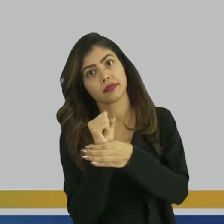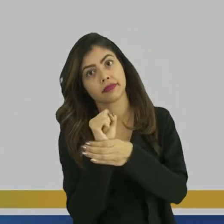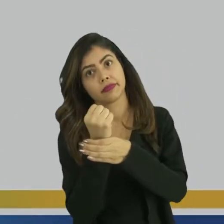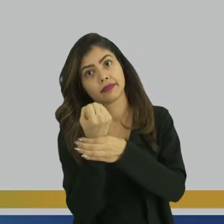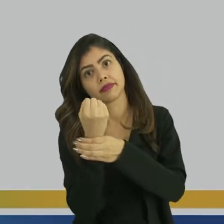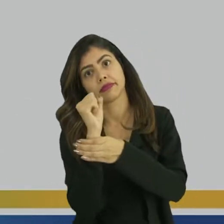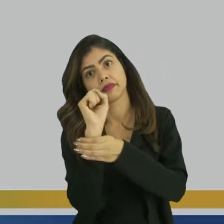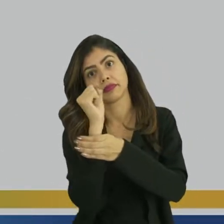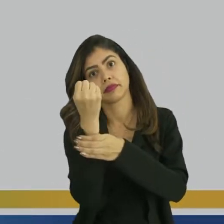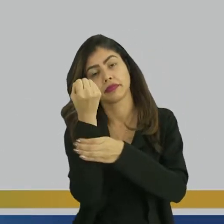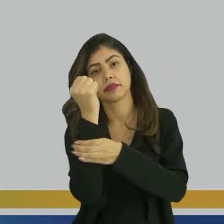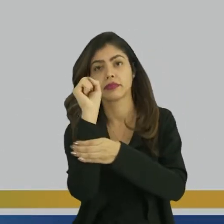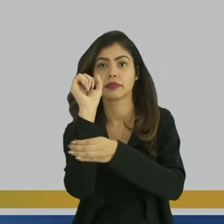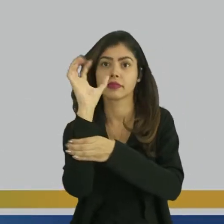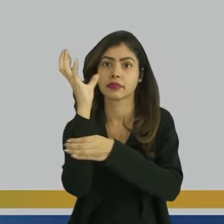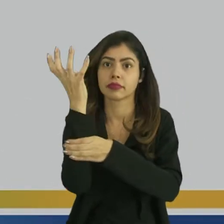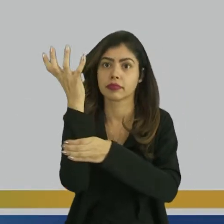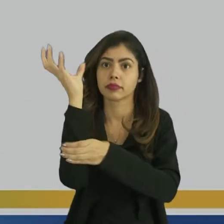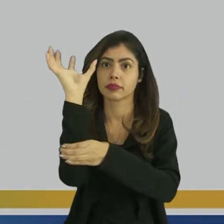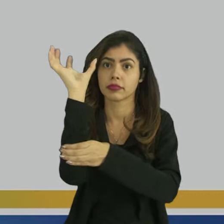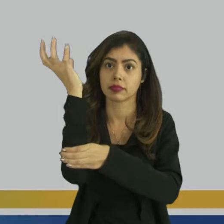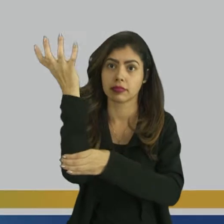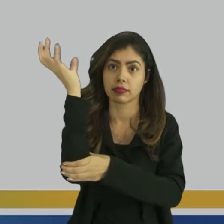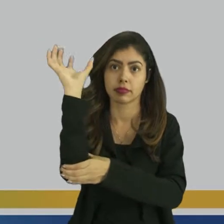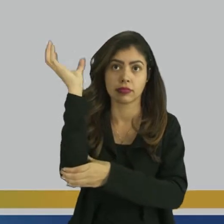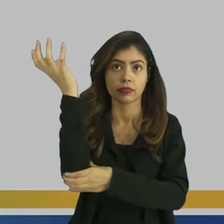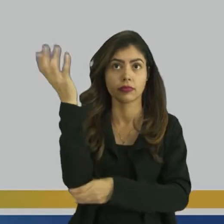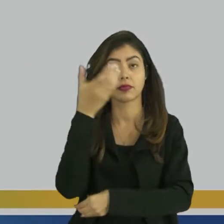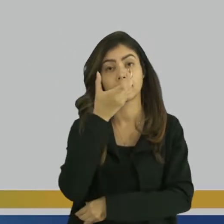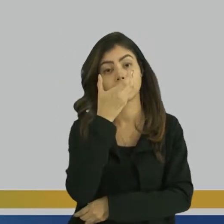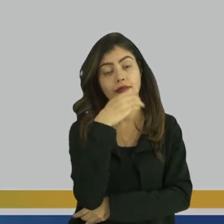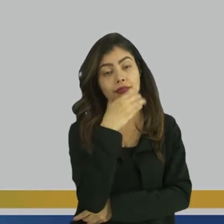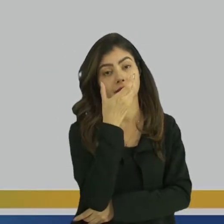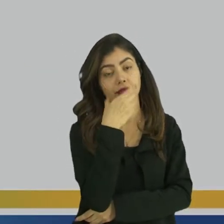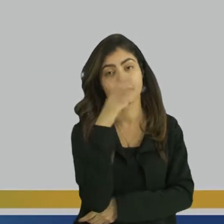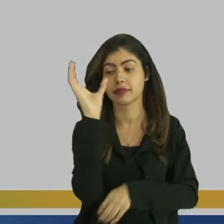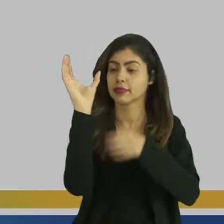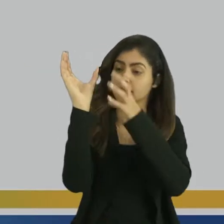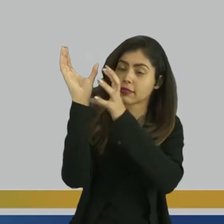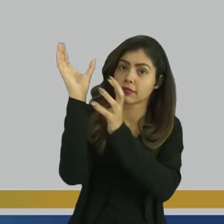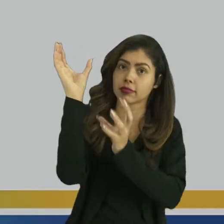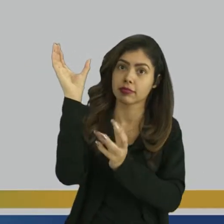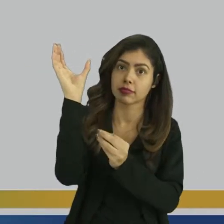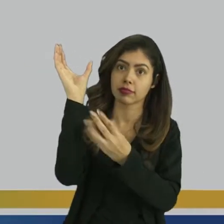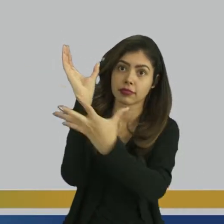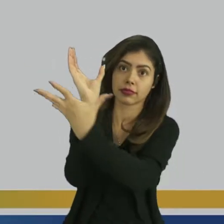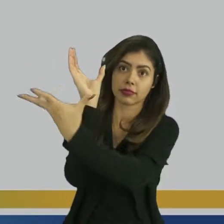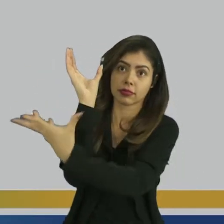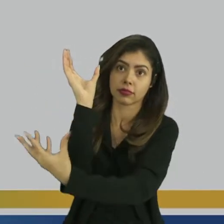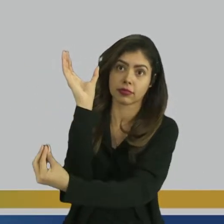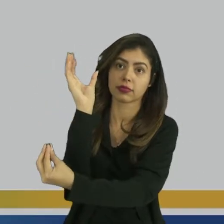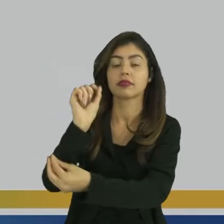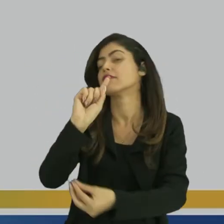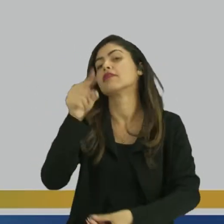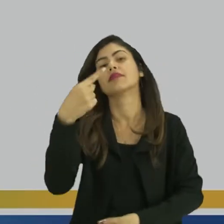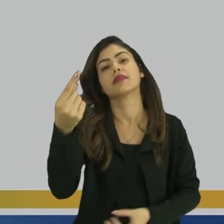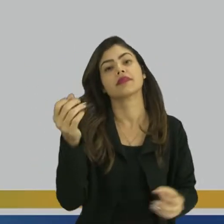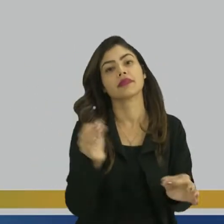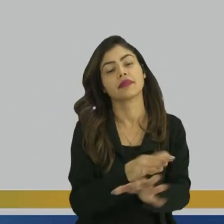crescendo, até dar bons frutos. Depois que ela dar bons